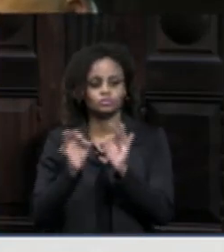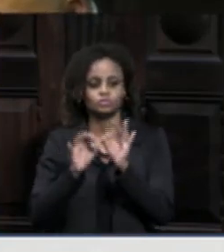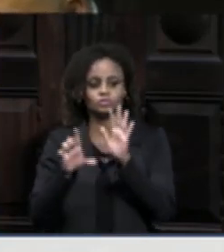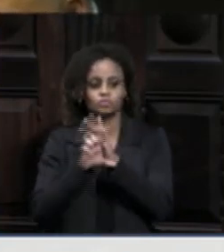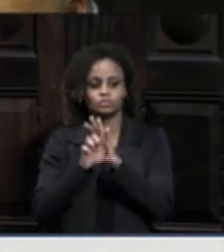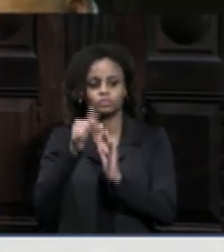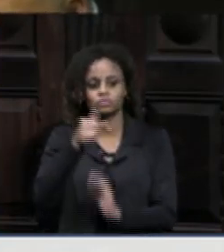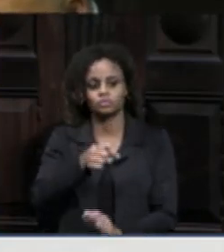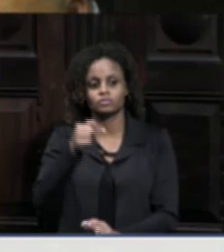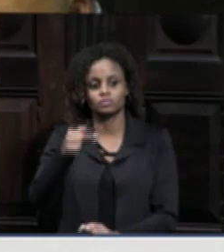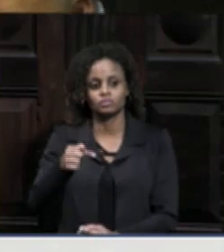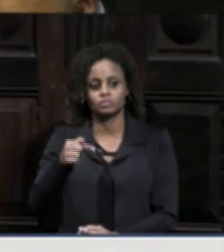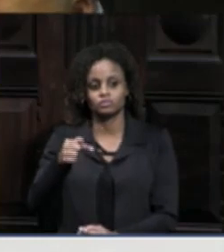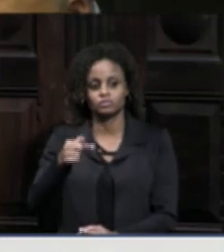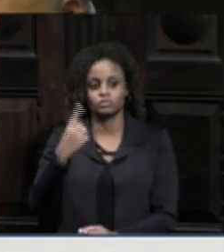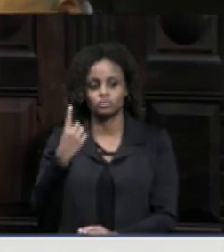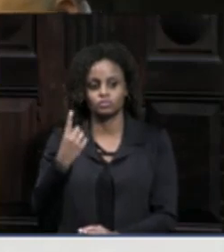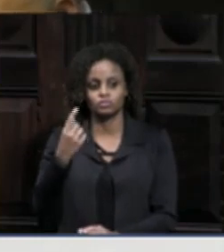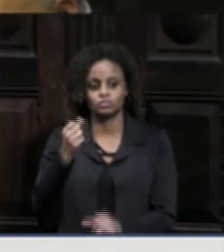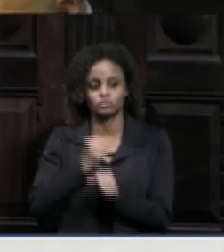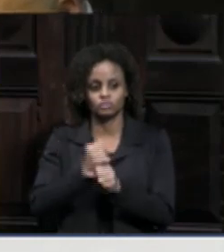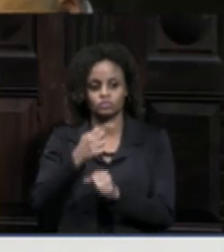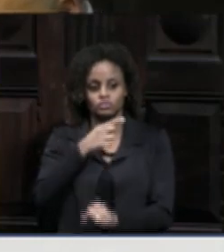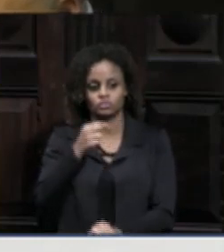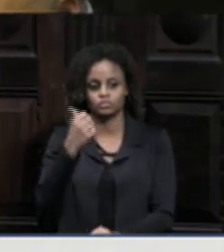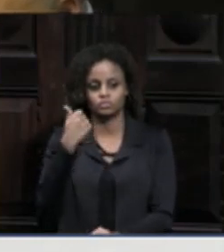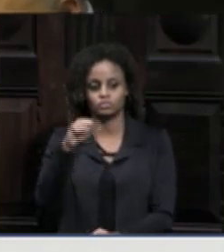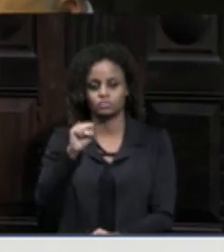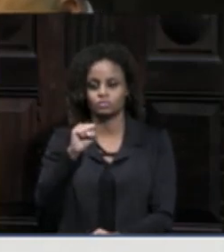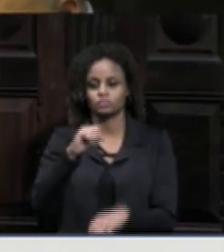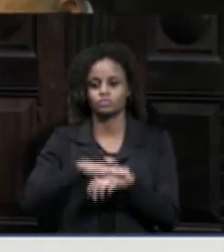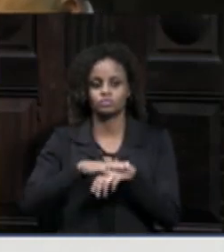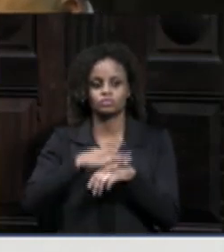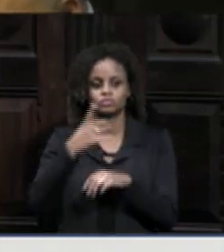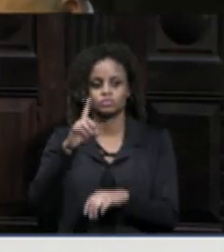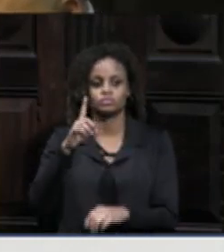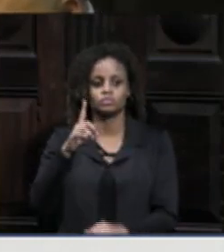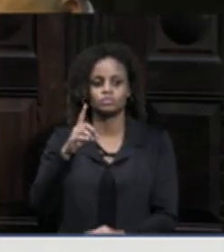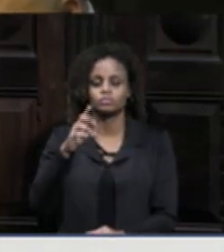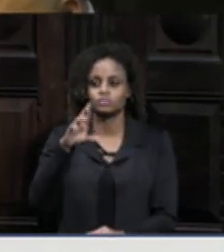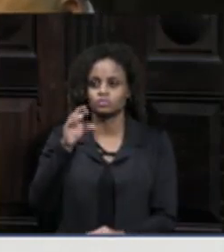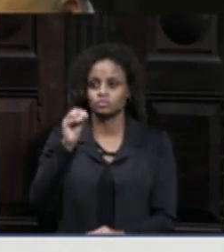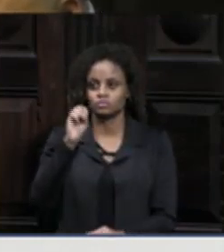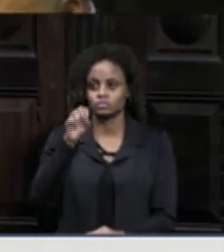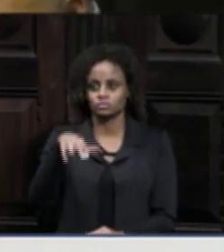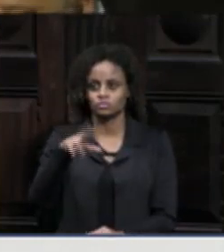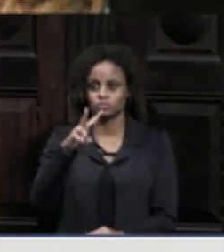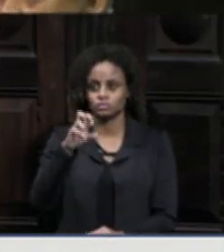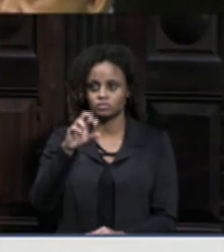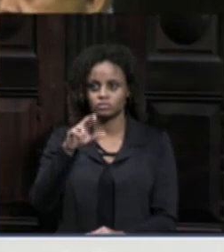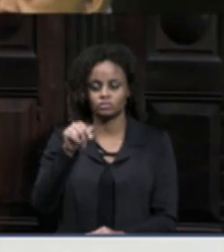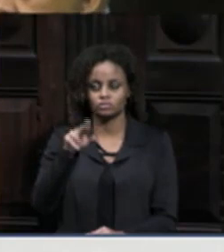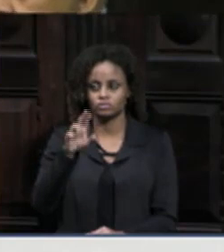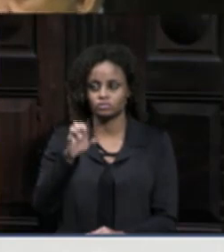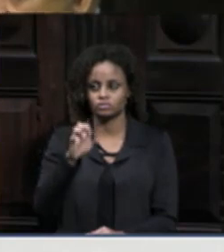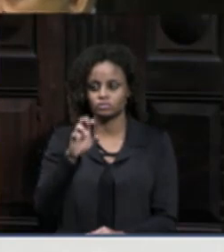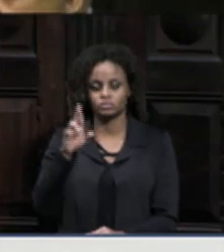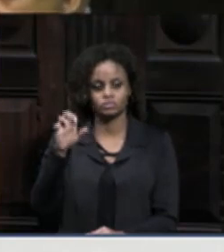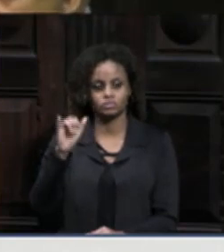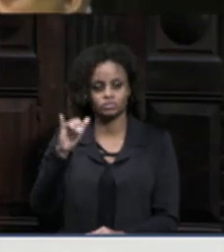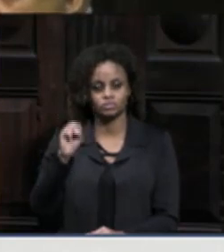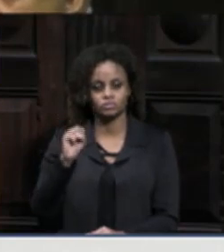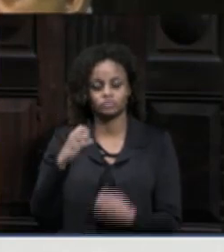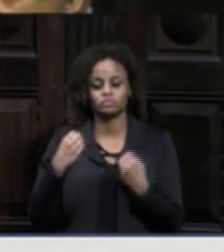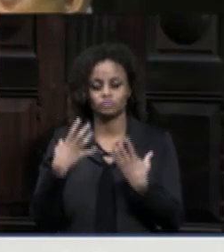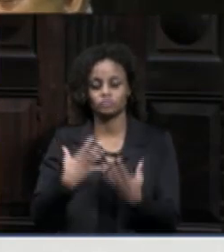resolução 771/2018, de autoria do deputado Rosenberg Reis, consegue medalha Tiradentes e respectivo diploma ao excelentíssimo senhor